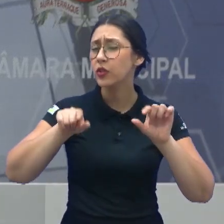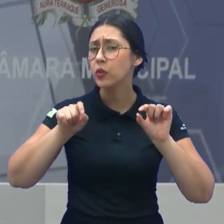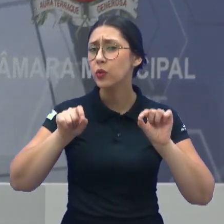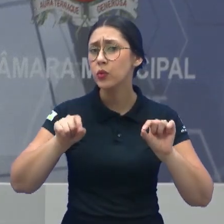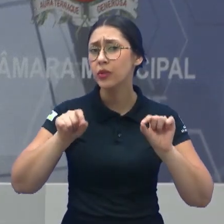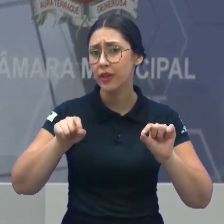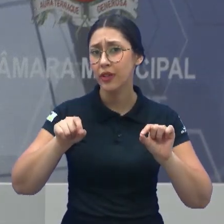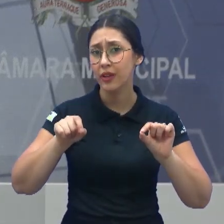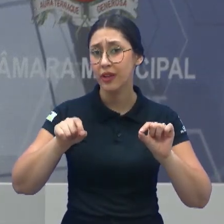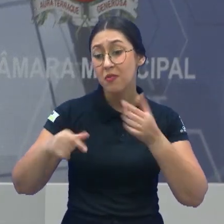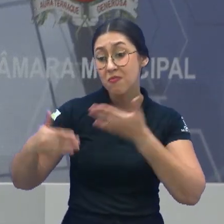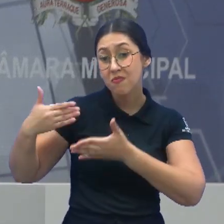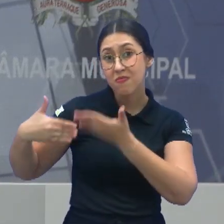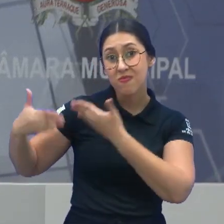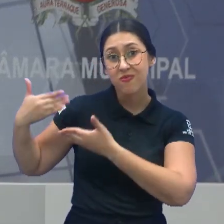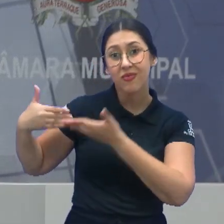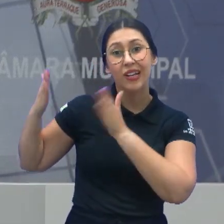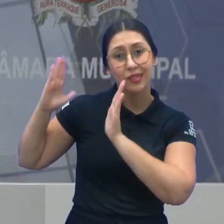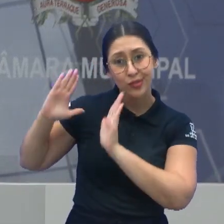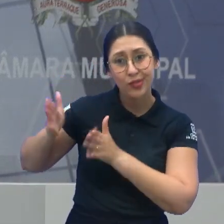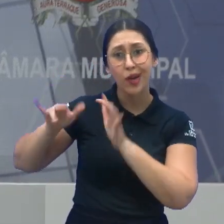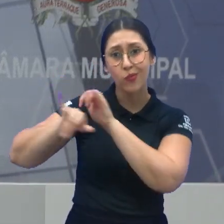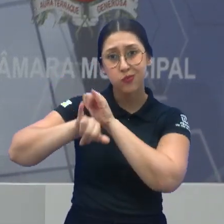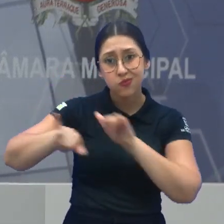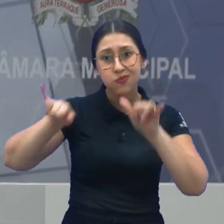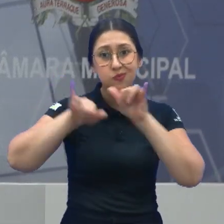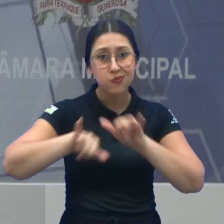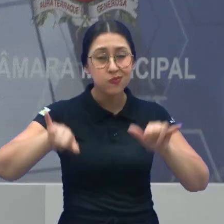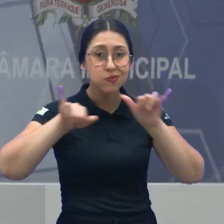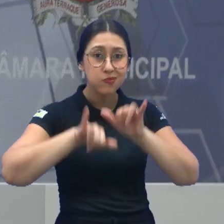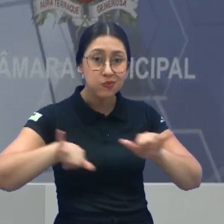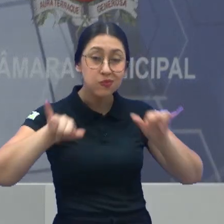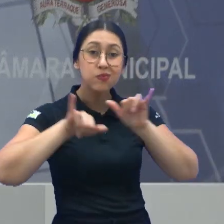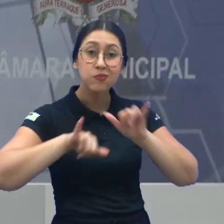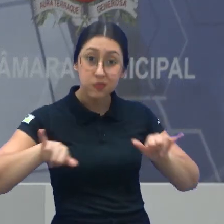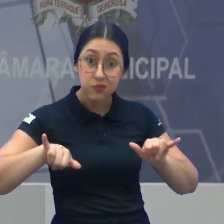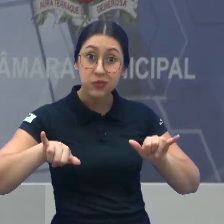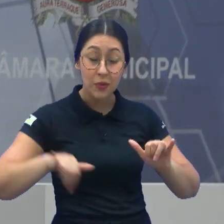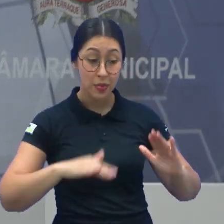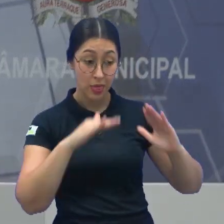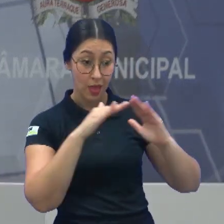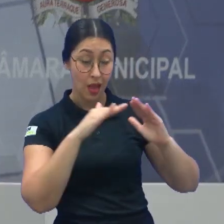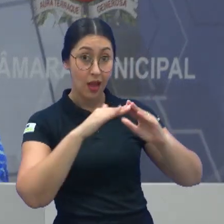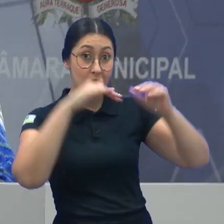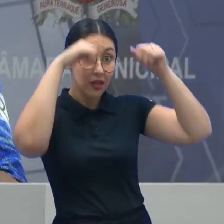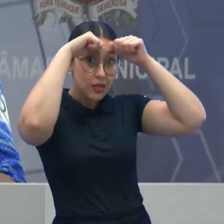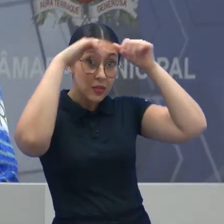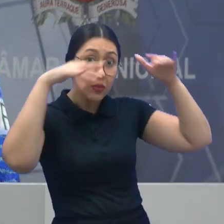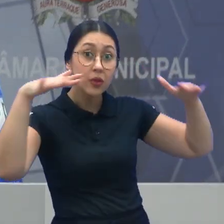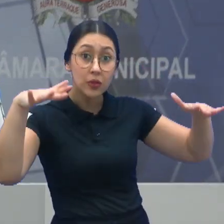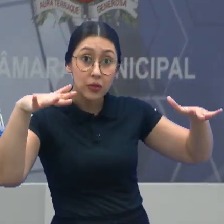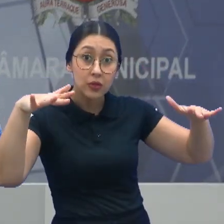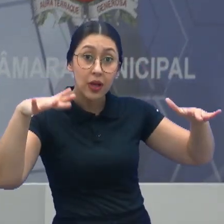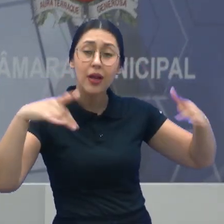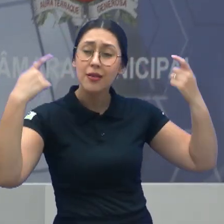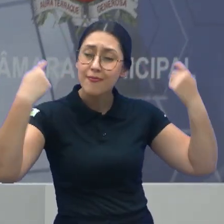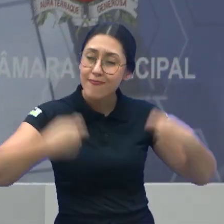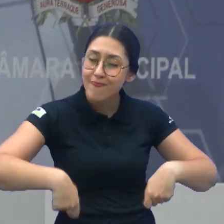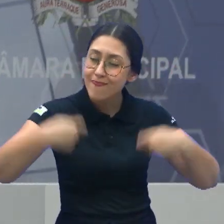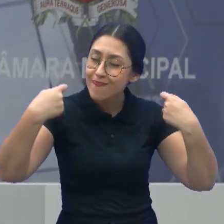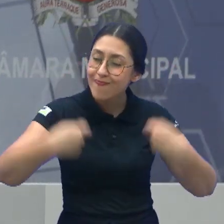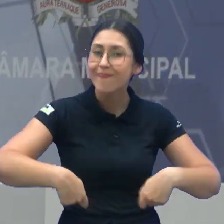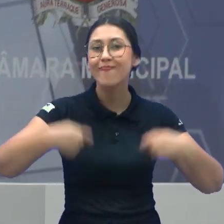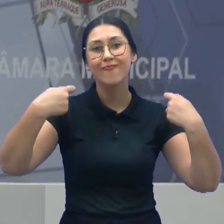tenho falado sempre aqui dentro desta casa. A Casa do Autista, ela é uma necessidade,